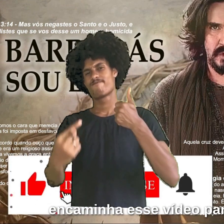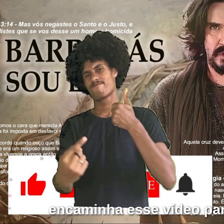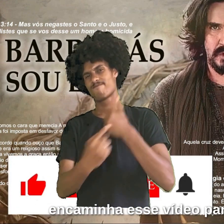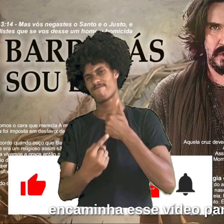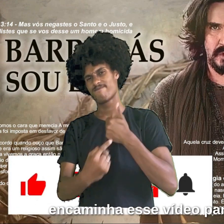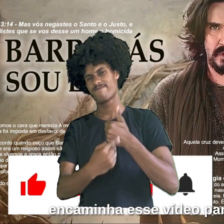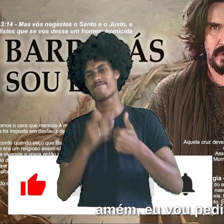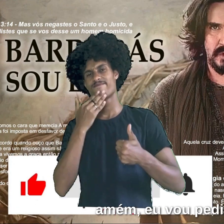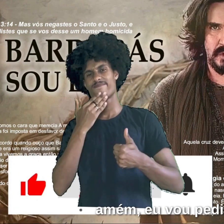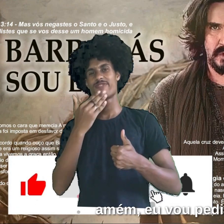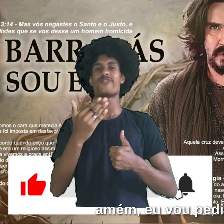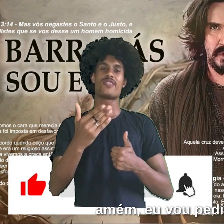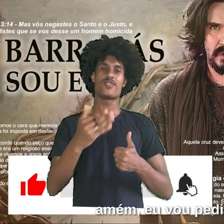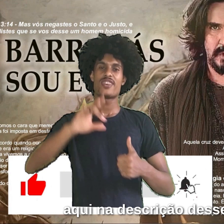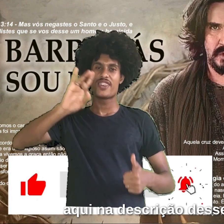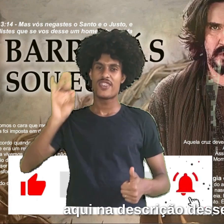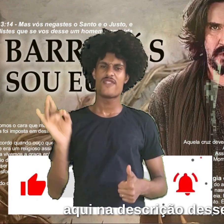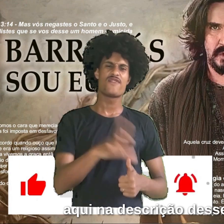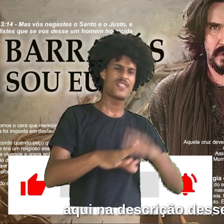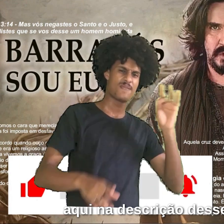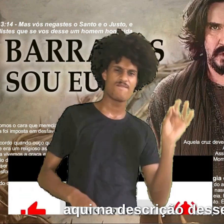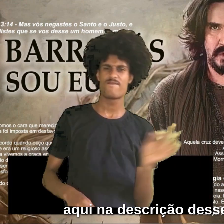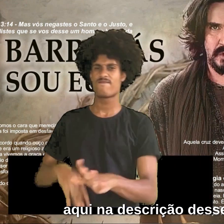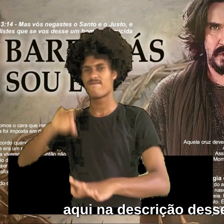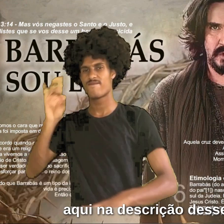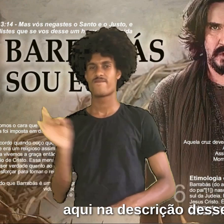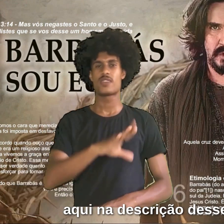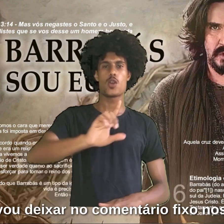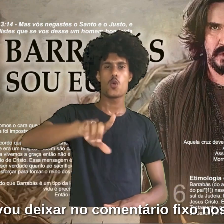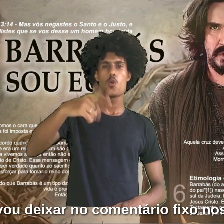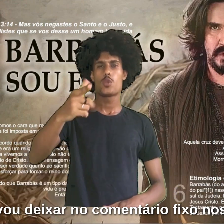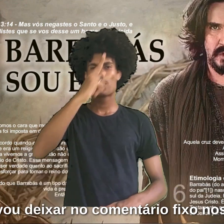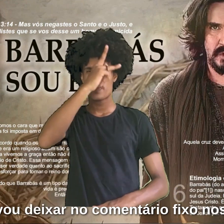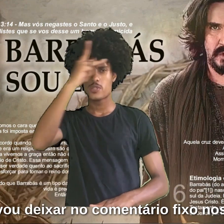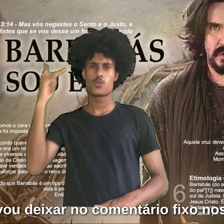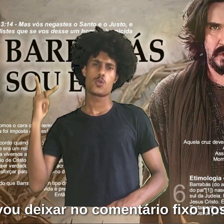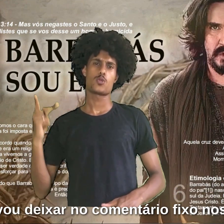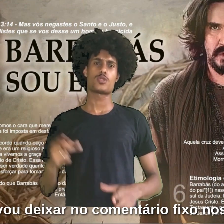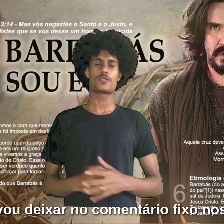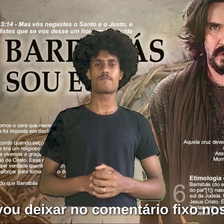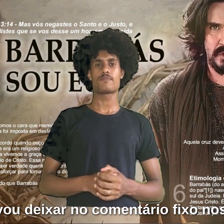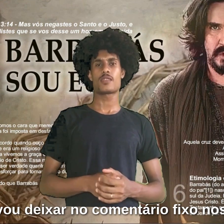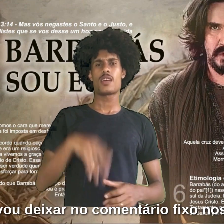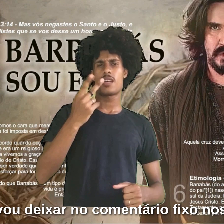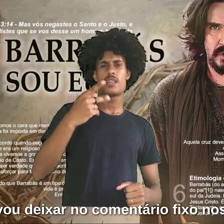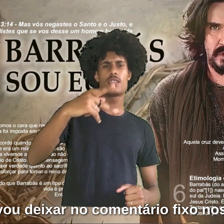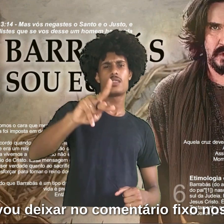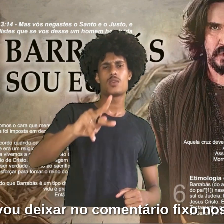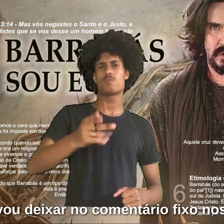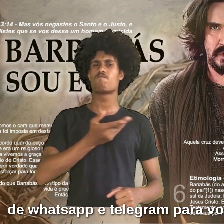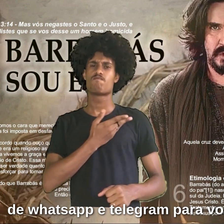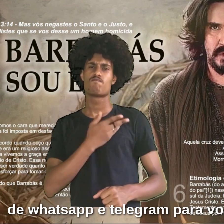para outras pessoas, amém? Eu vou pedir para você aqui na descrição desse vídeo, também vou deixar no comentário fixo, nossas listas